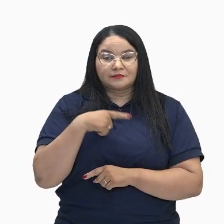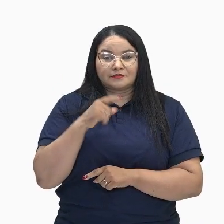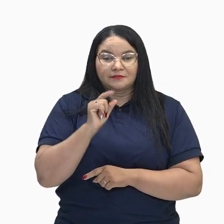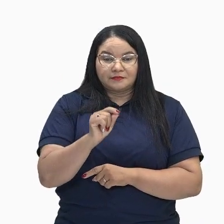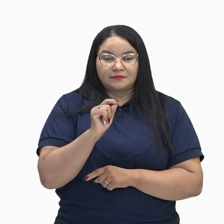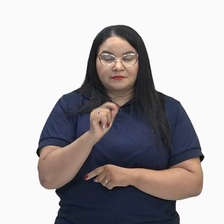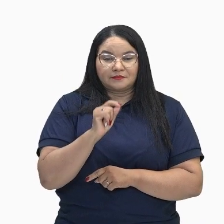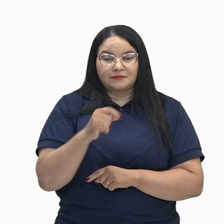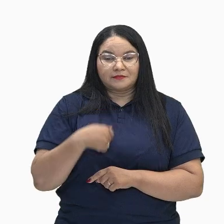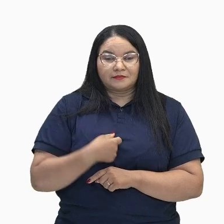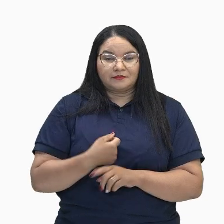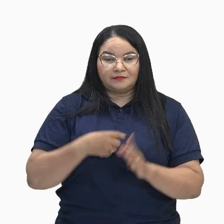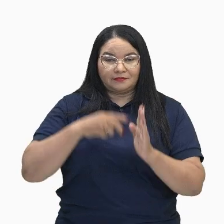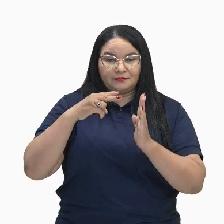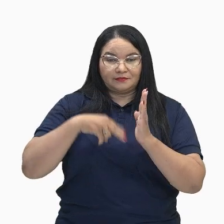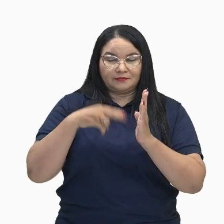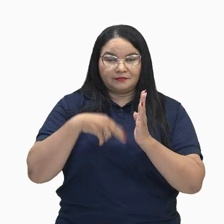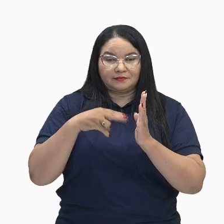esse texto,